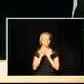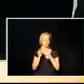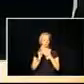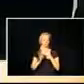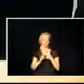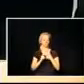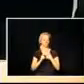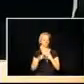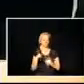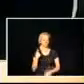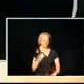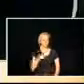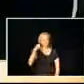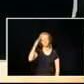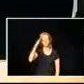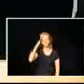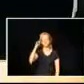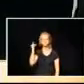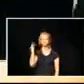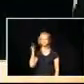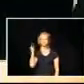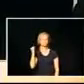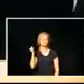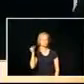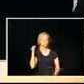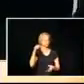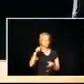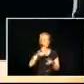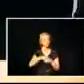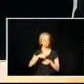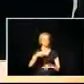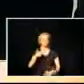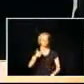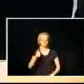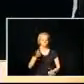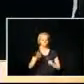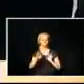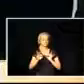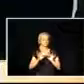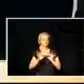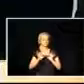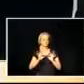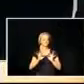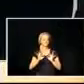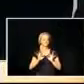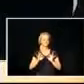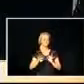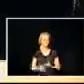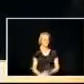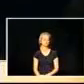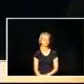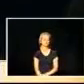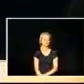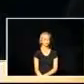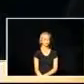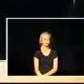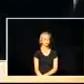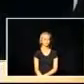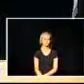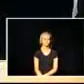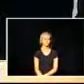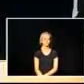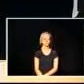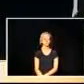votado. Infelizmente, a ação do Ministério Público e a liminar não permitia que esse projeto fosse votado. Eu, particularmente,